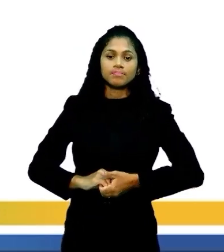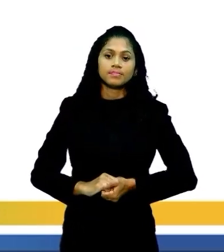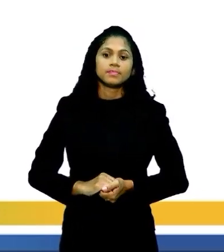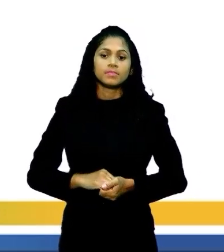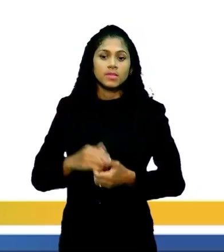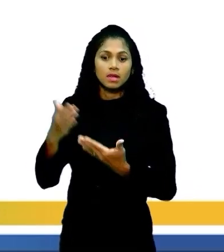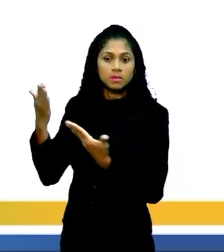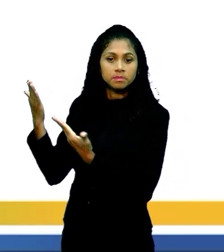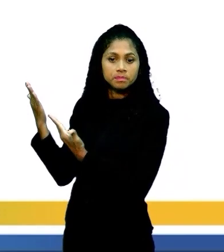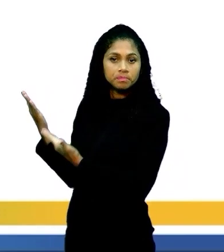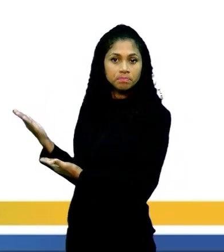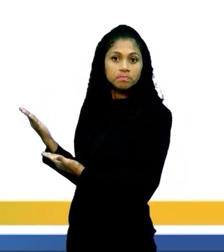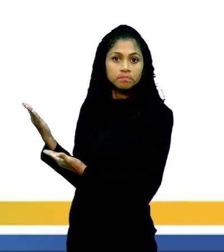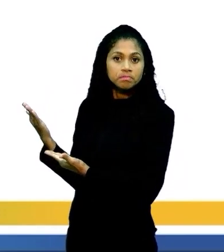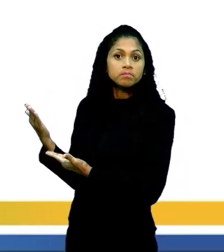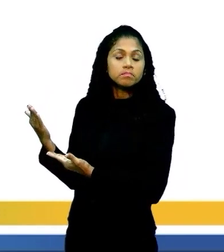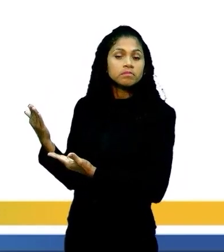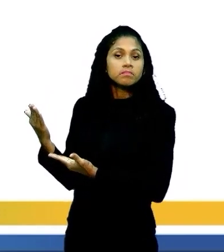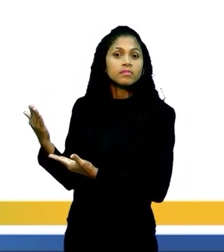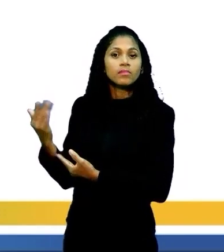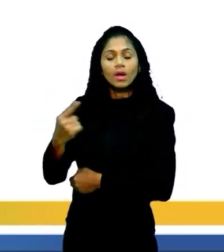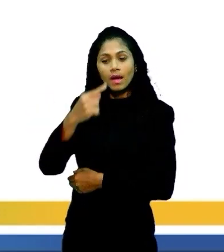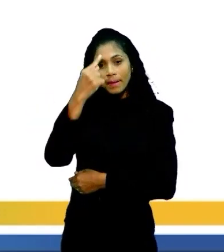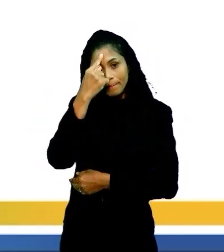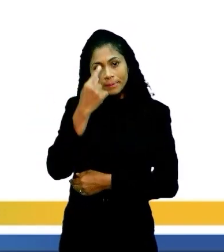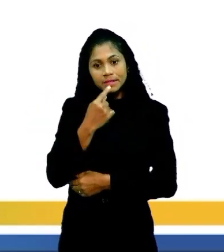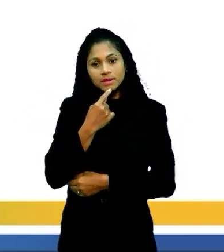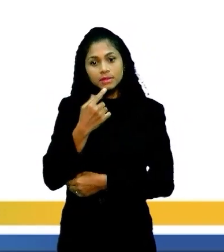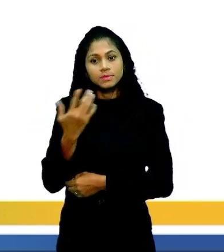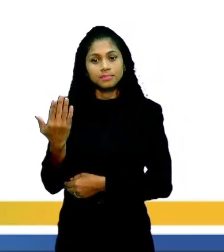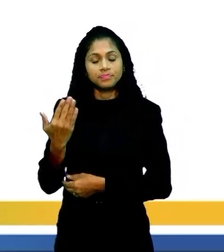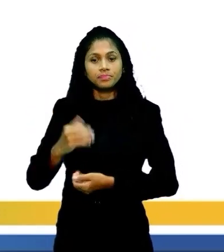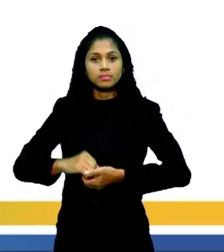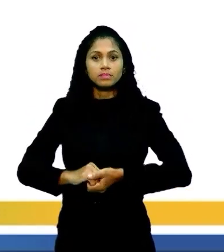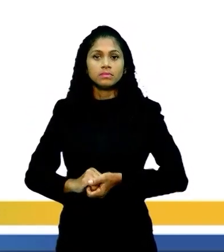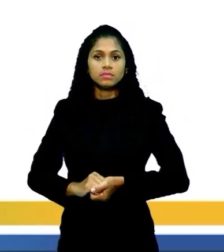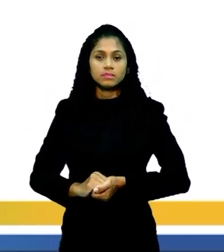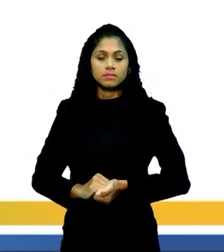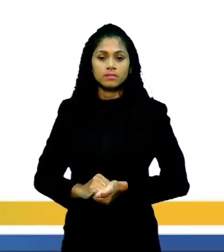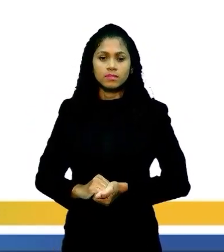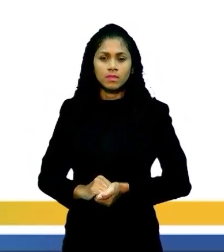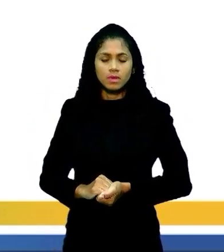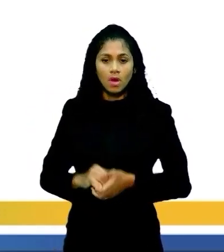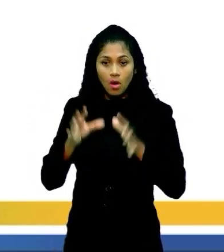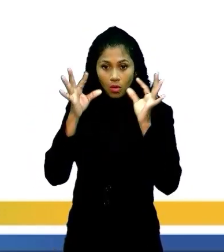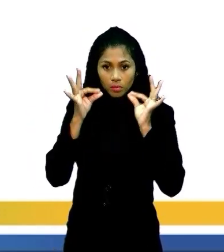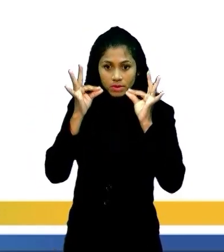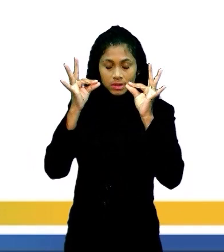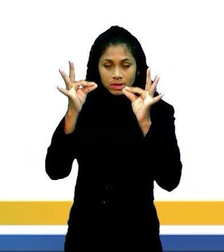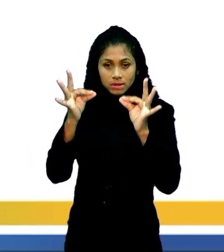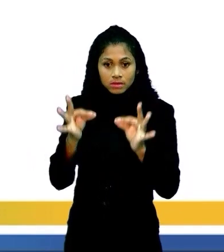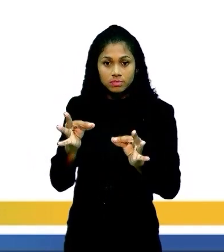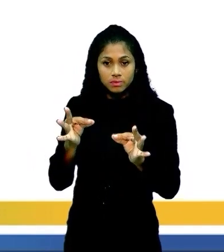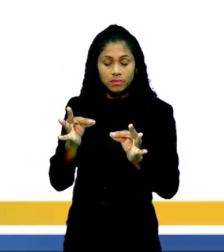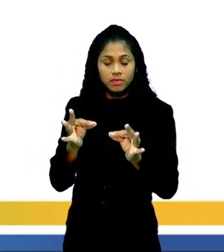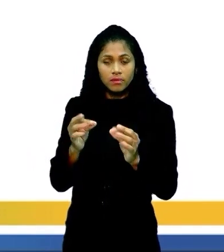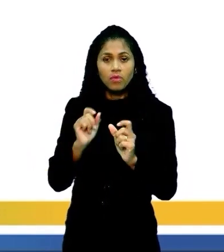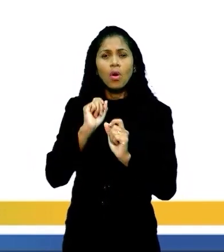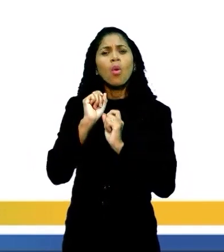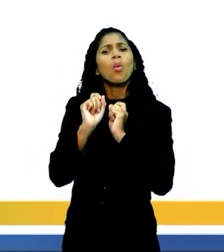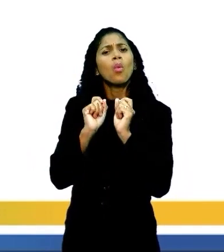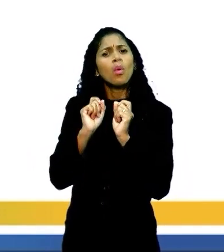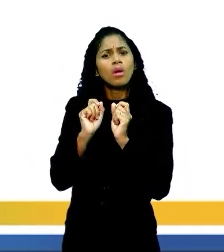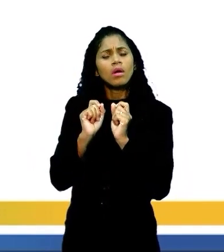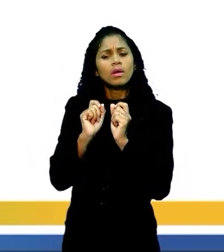A coleta, as razões e o procedimento. Observando bem, você observa que nós temos lá